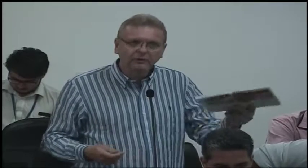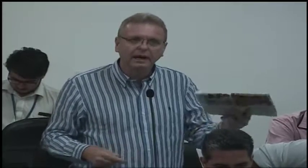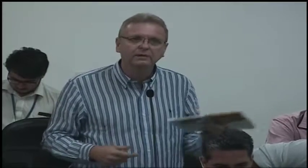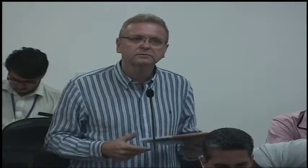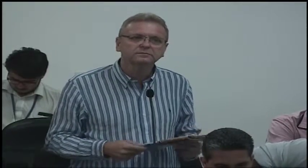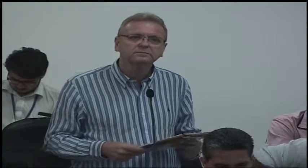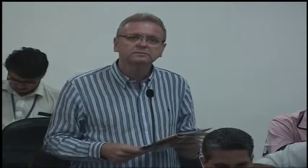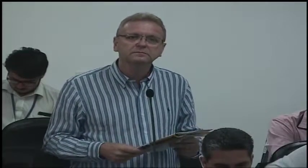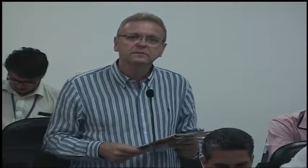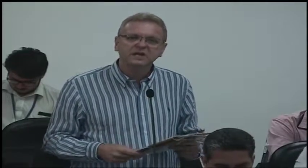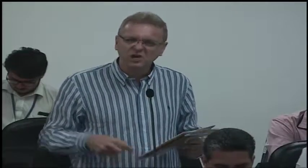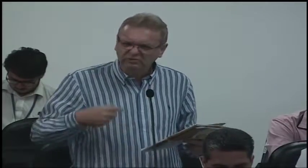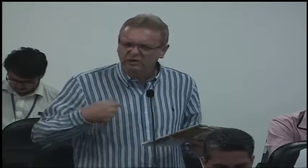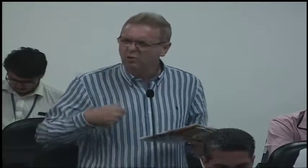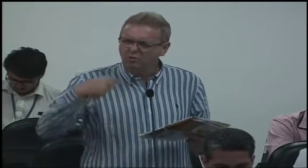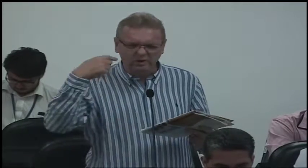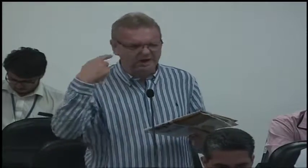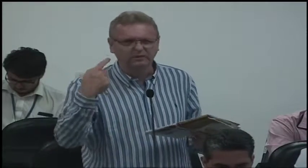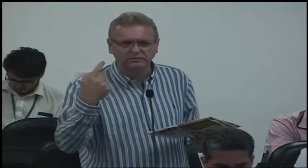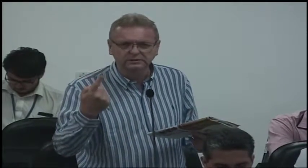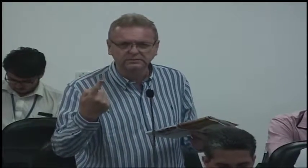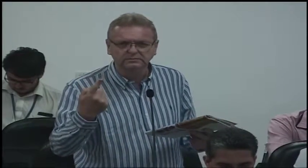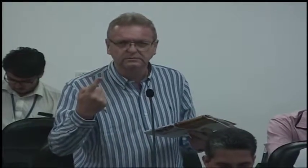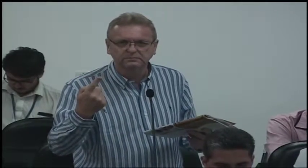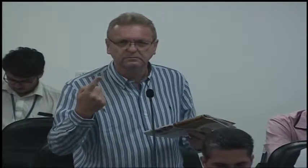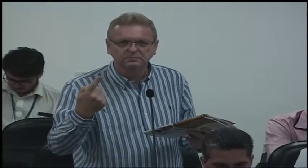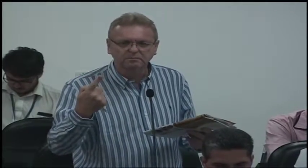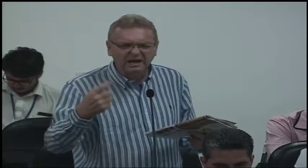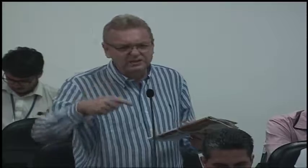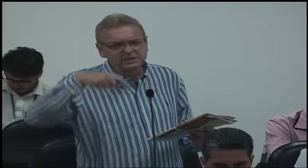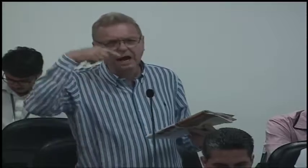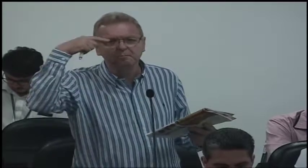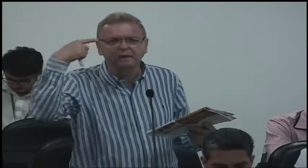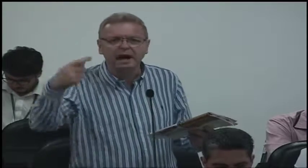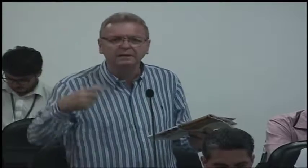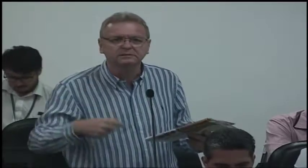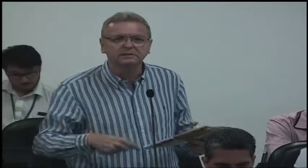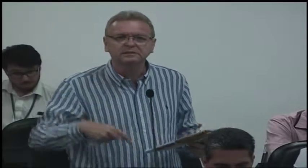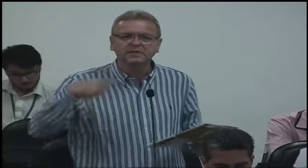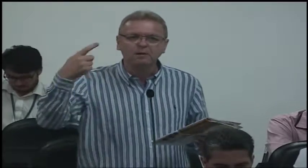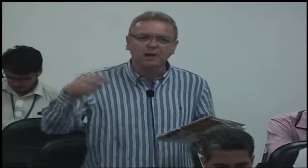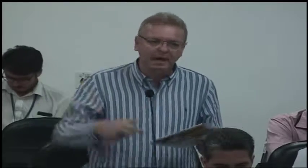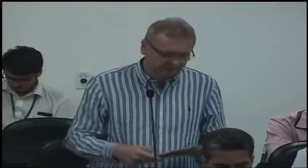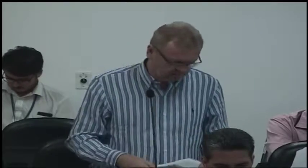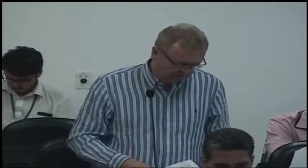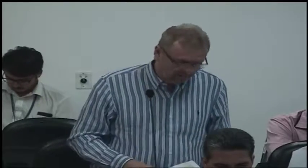Eu tenho que concordar com isso. Mas